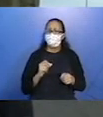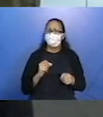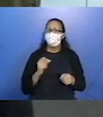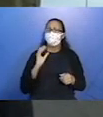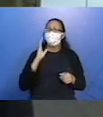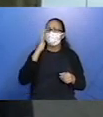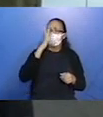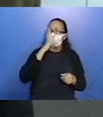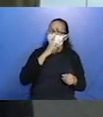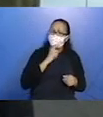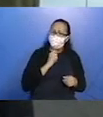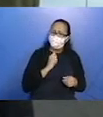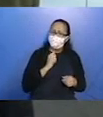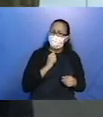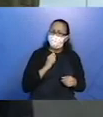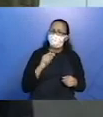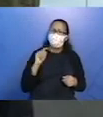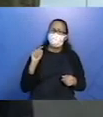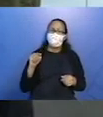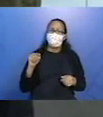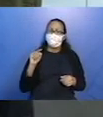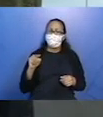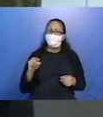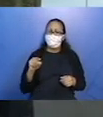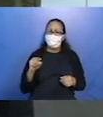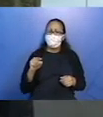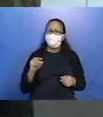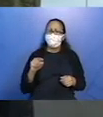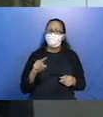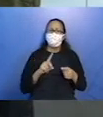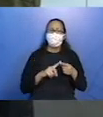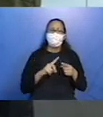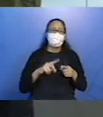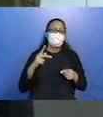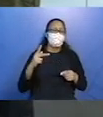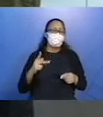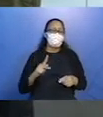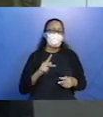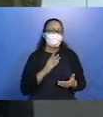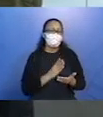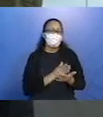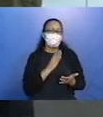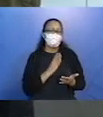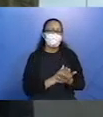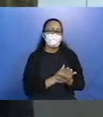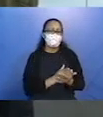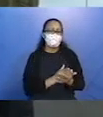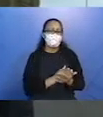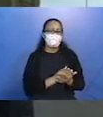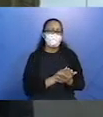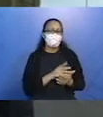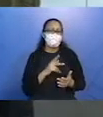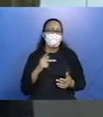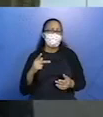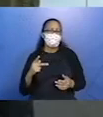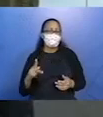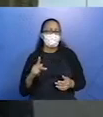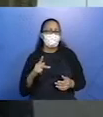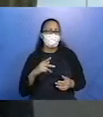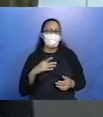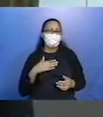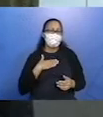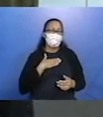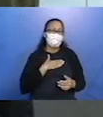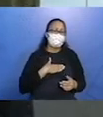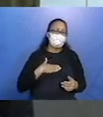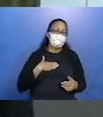para você mesmo, porque é o seu caderno. Tá? É para você, é para o seu gosto. E vocês